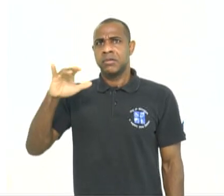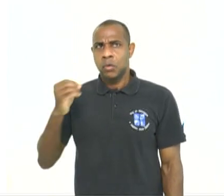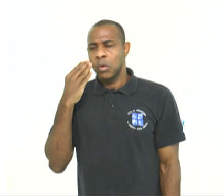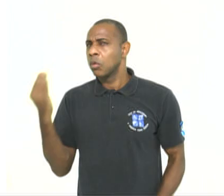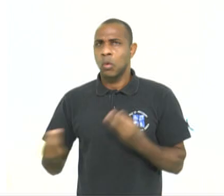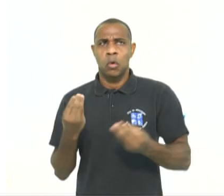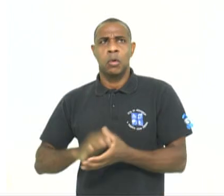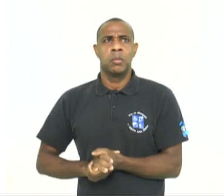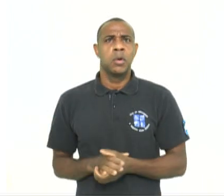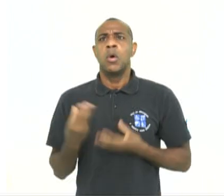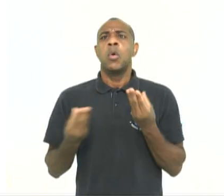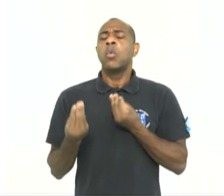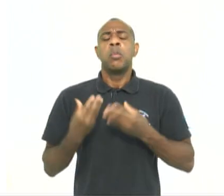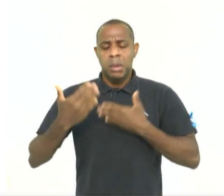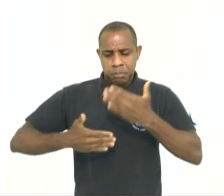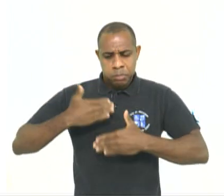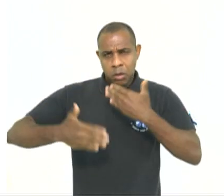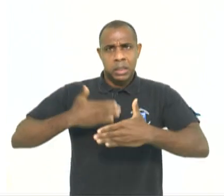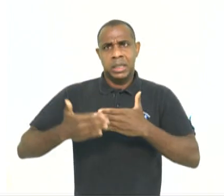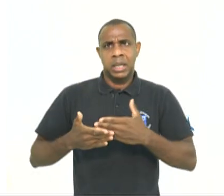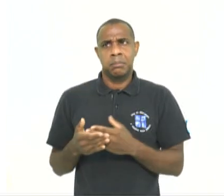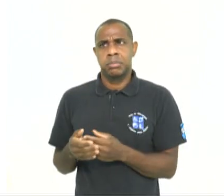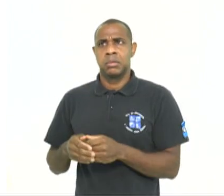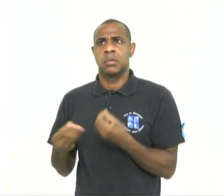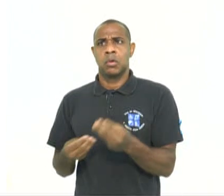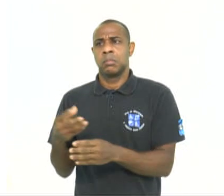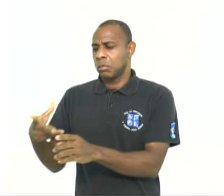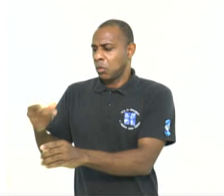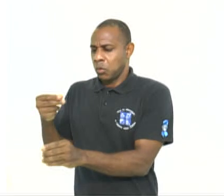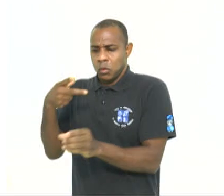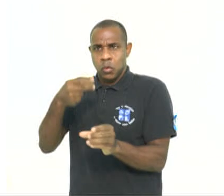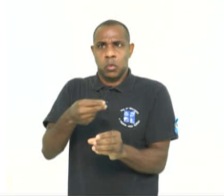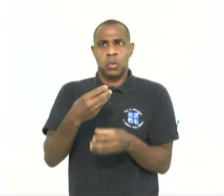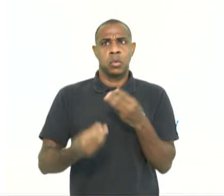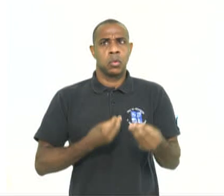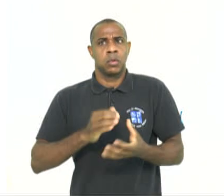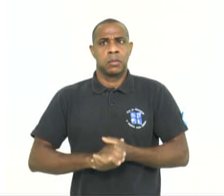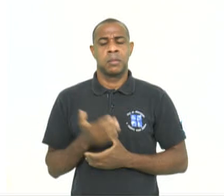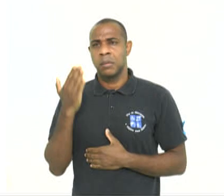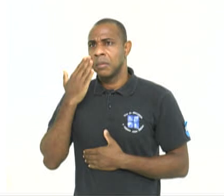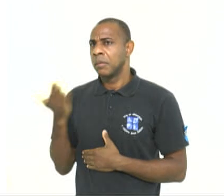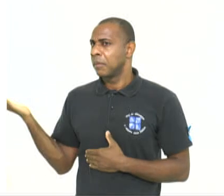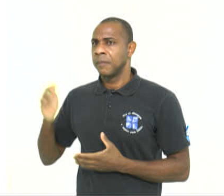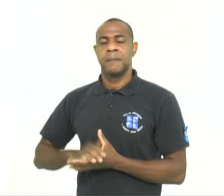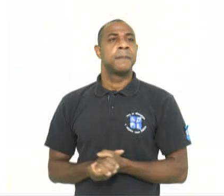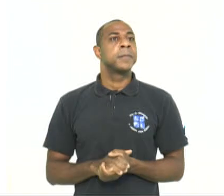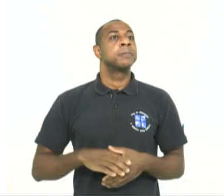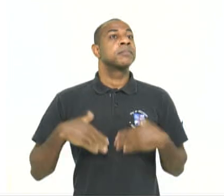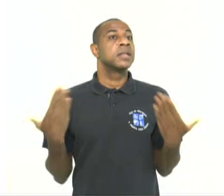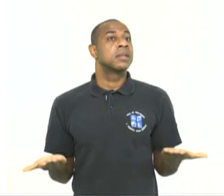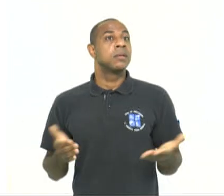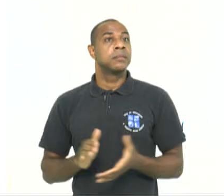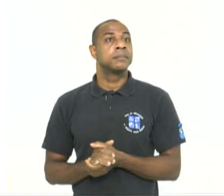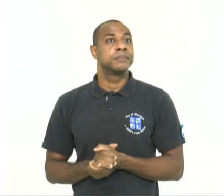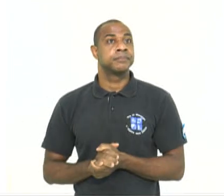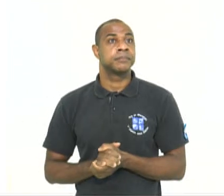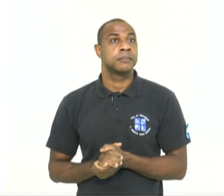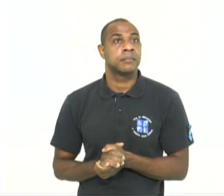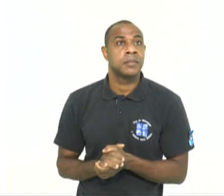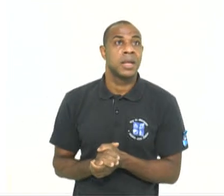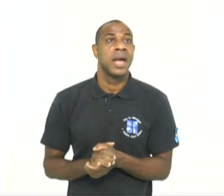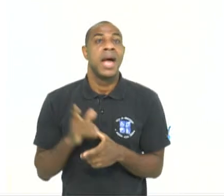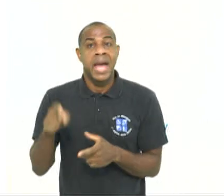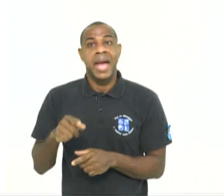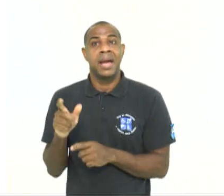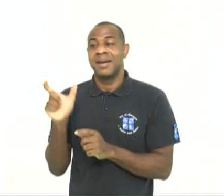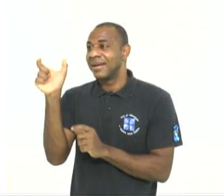como que funciona o processo de transfusão dessa medula óssea. Muito bem, gente. Tecido hematopoético, ele é responsável,